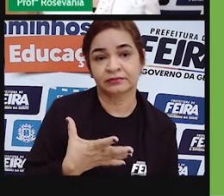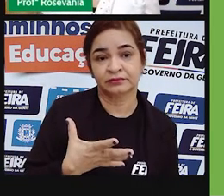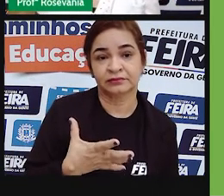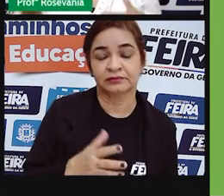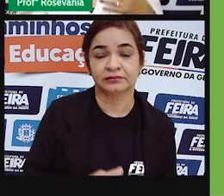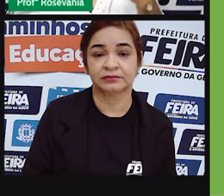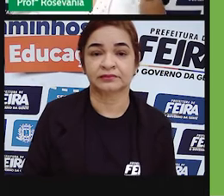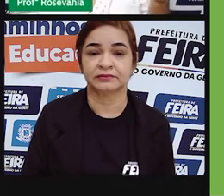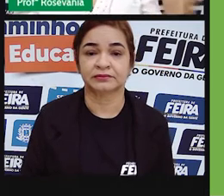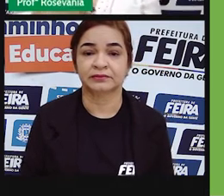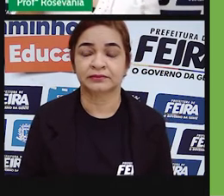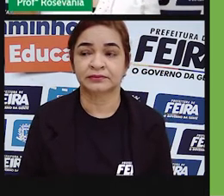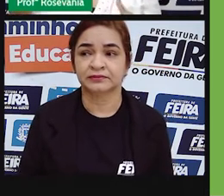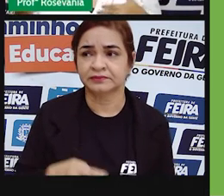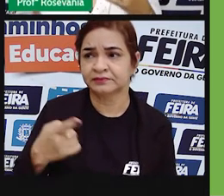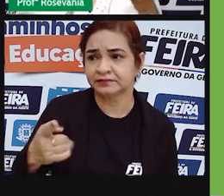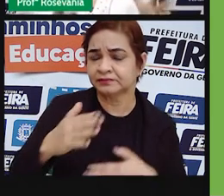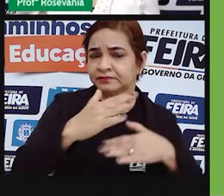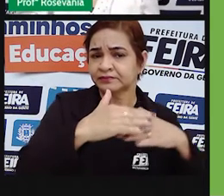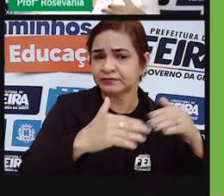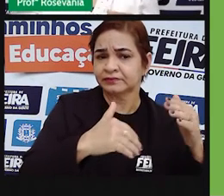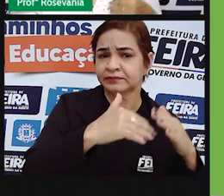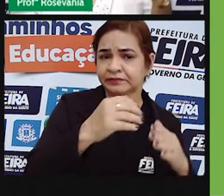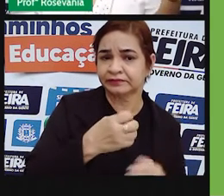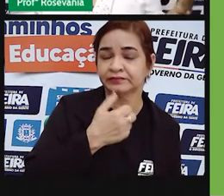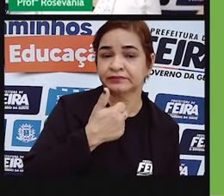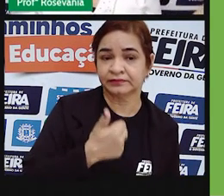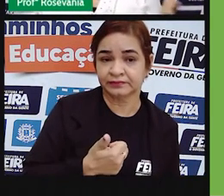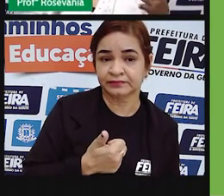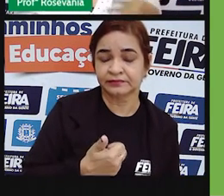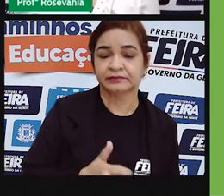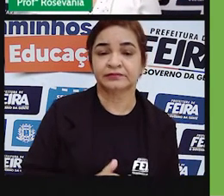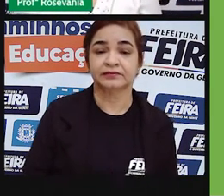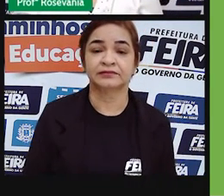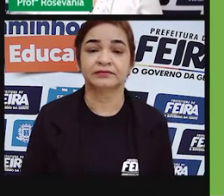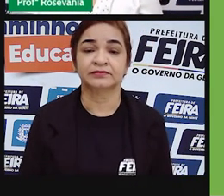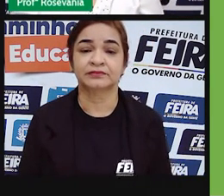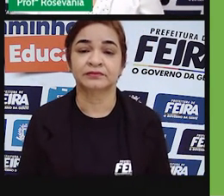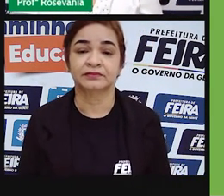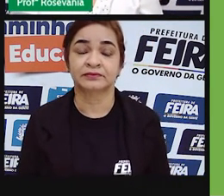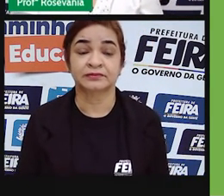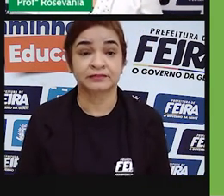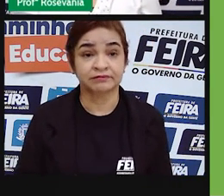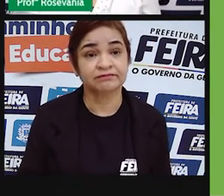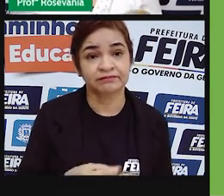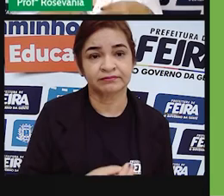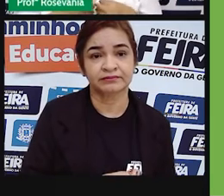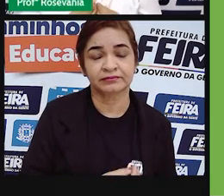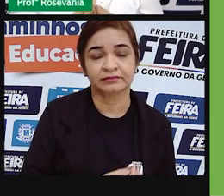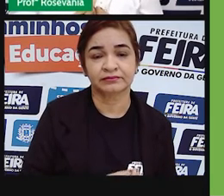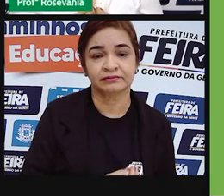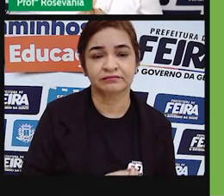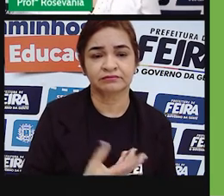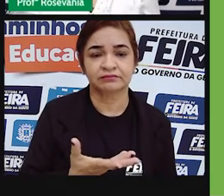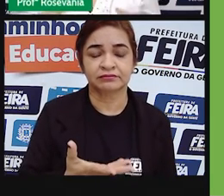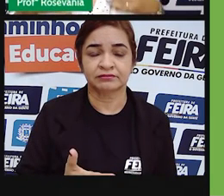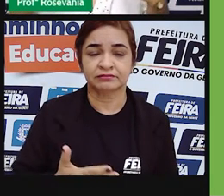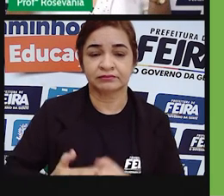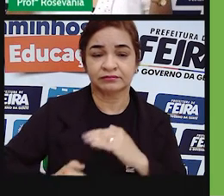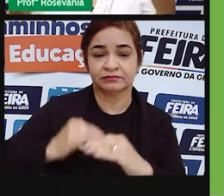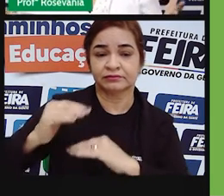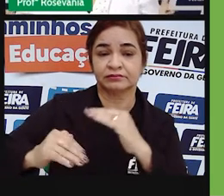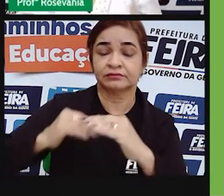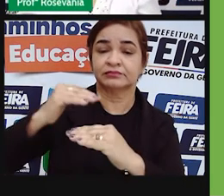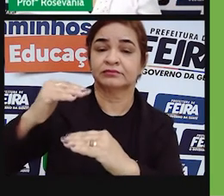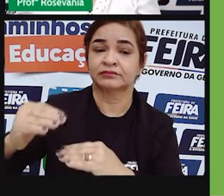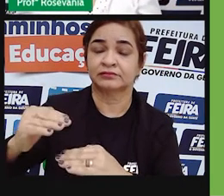trabalho de reconhecimento de qualificação de cultura e também na questão das condições de vida eu não que eu não tô desenvolvendo